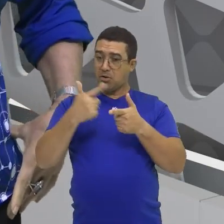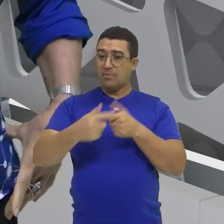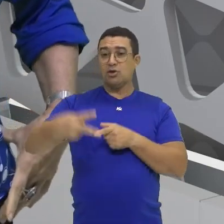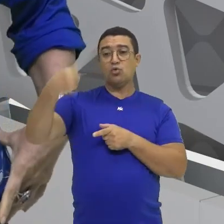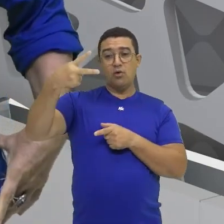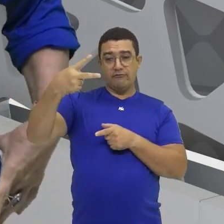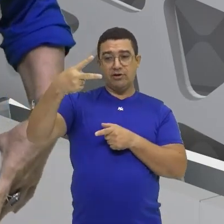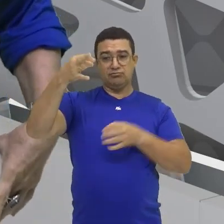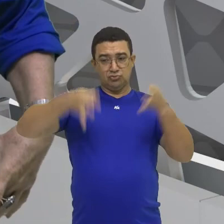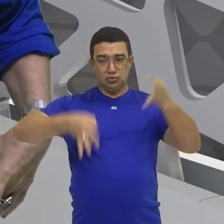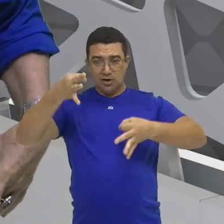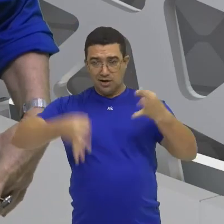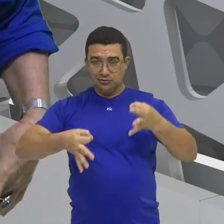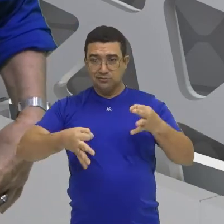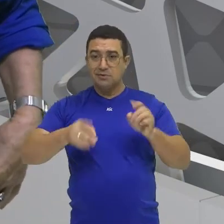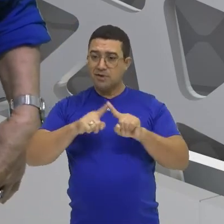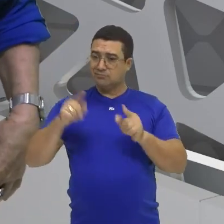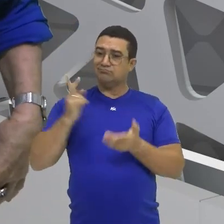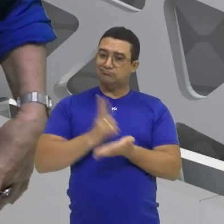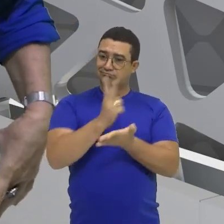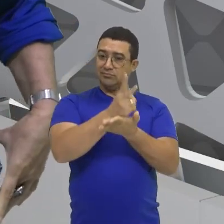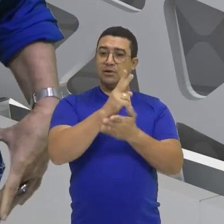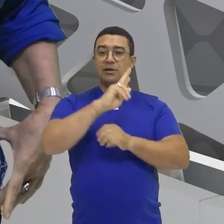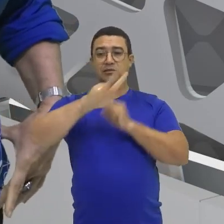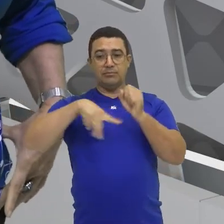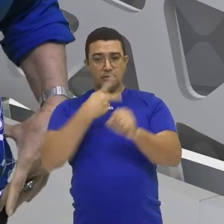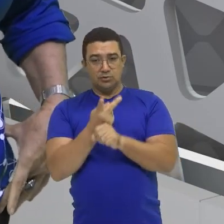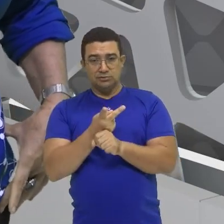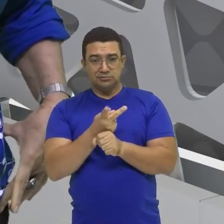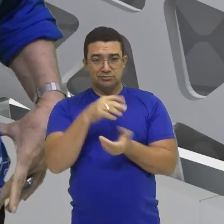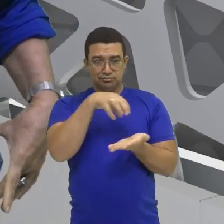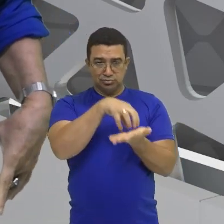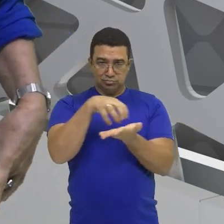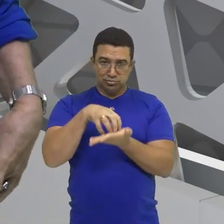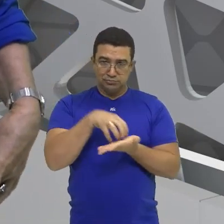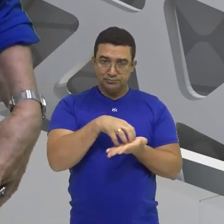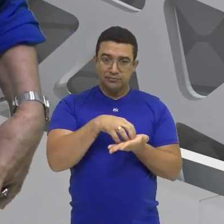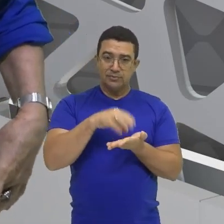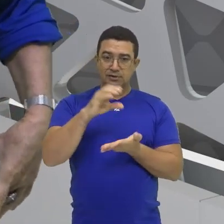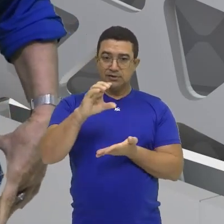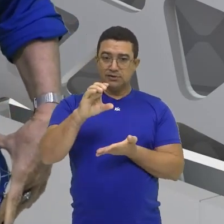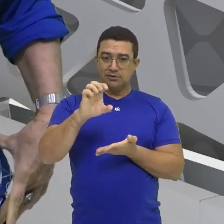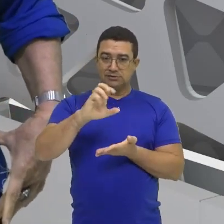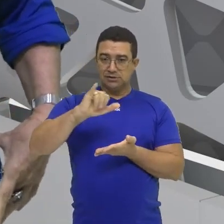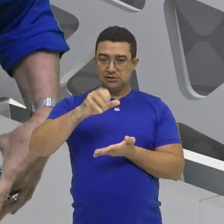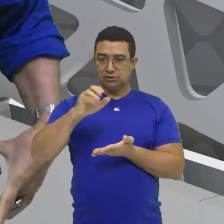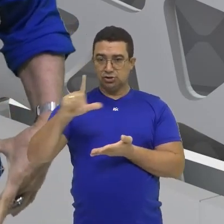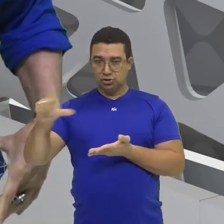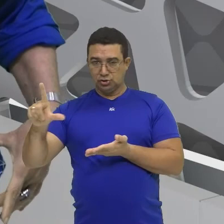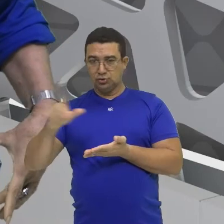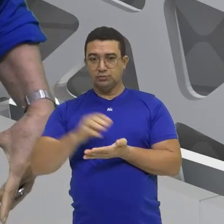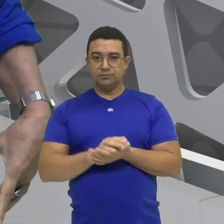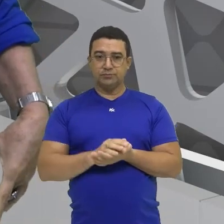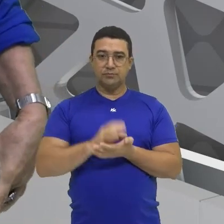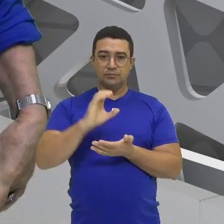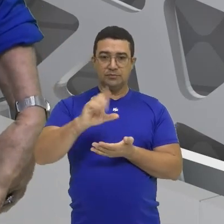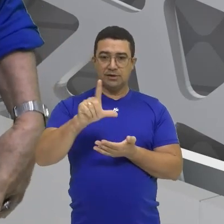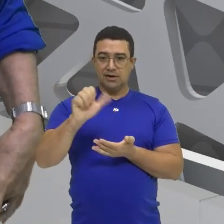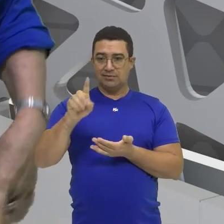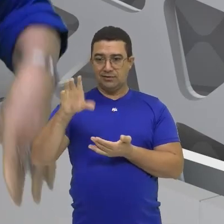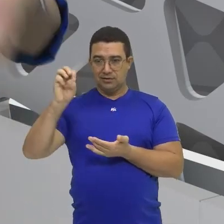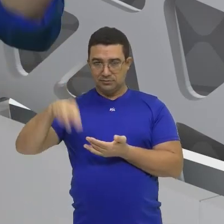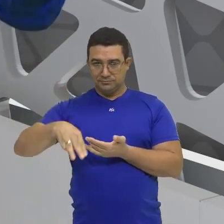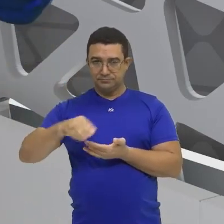aberto. Então, juntamente com os órgãos, eu vou ler só a sigla, tá? CEGIL, que é Secretaria, e